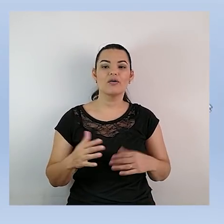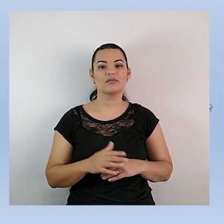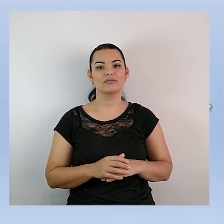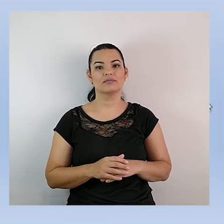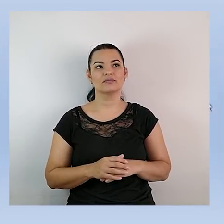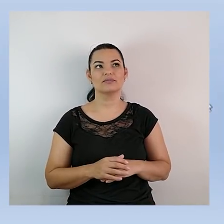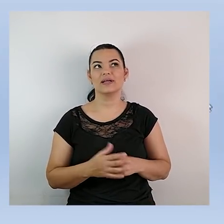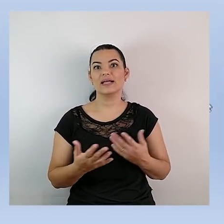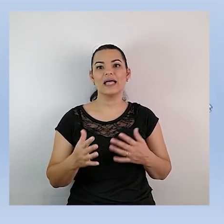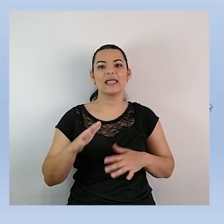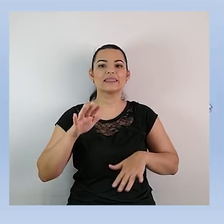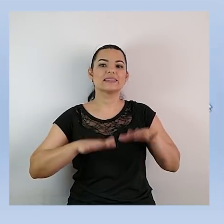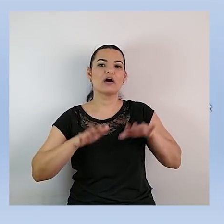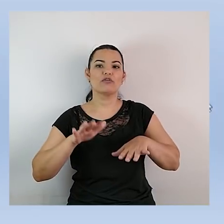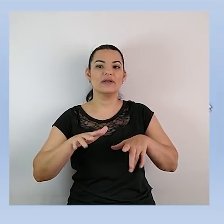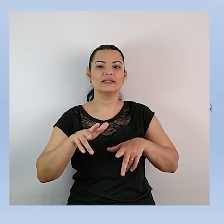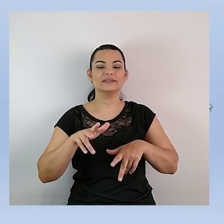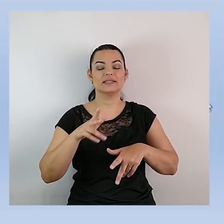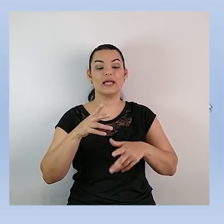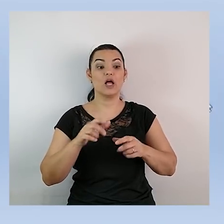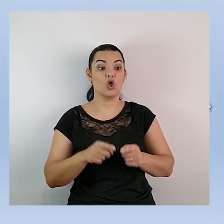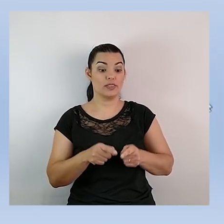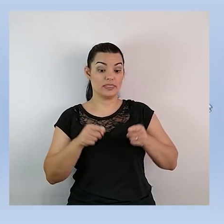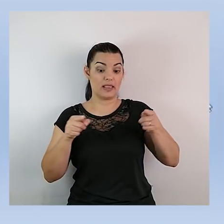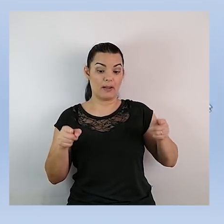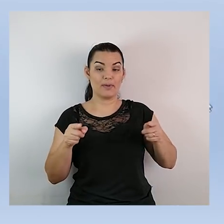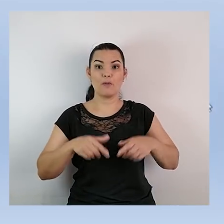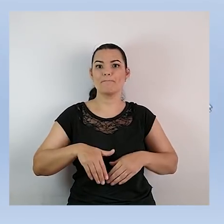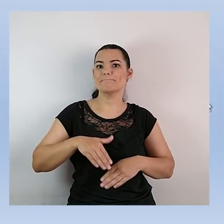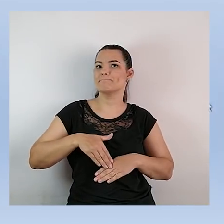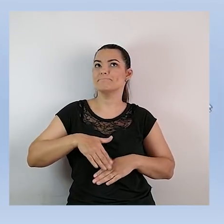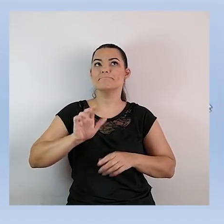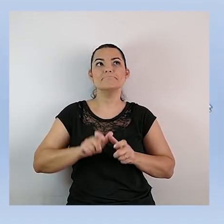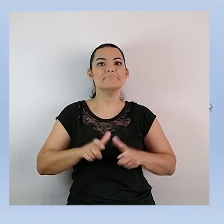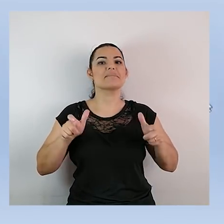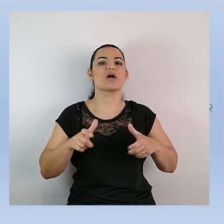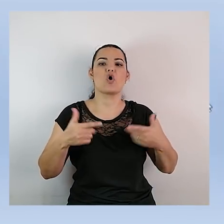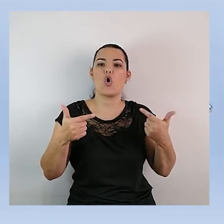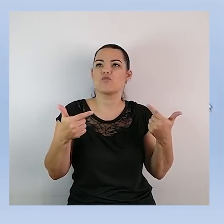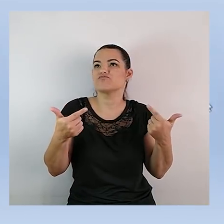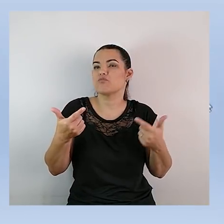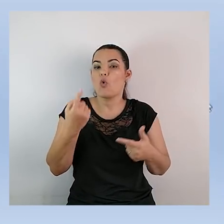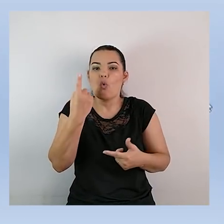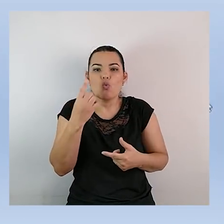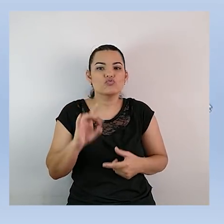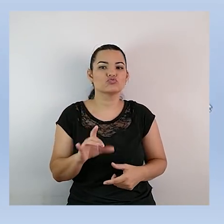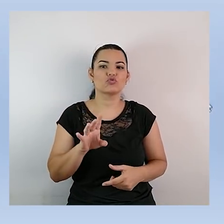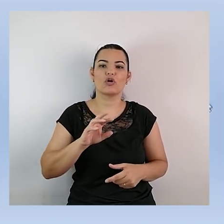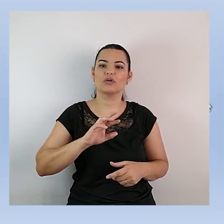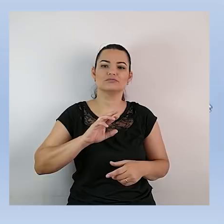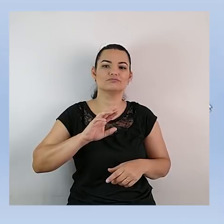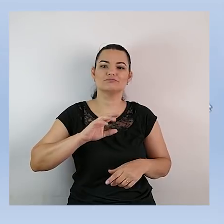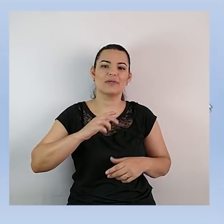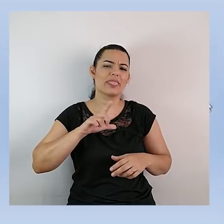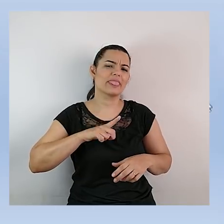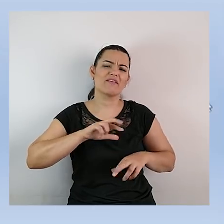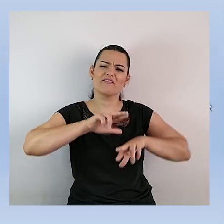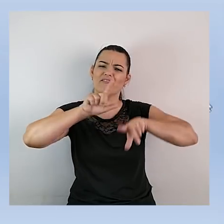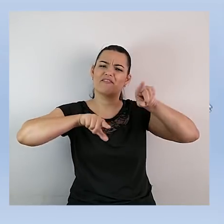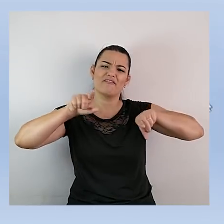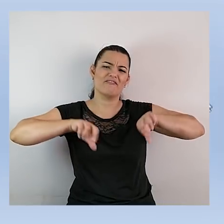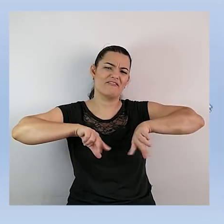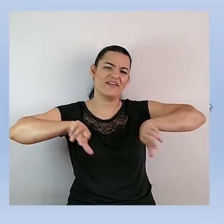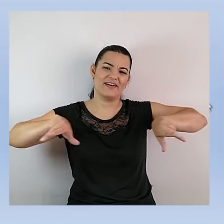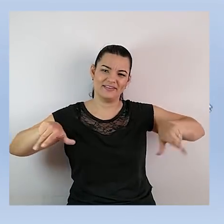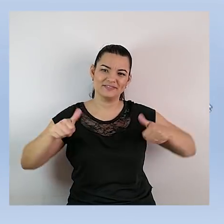esse prêmio tamanho para um só, porque tem vários que têm esses tamanhos diferenciados, ok? Muito